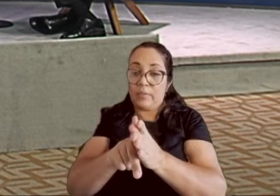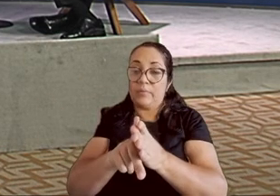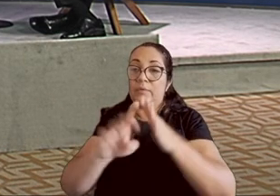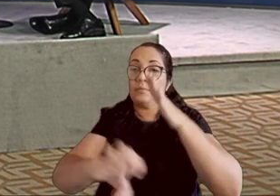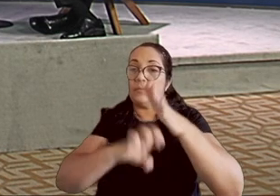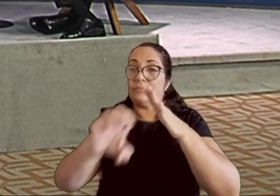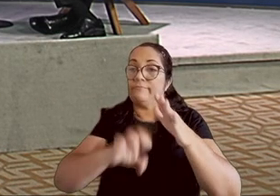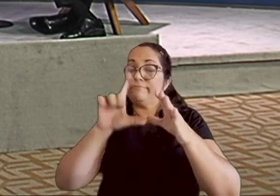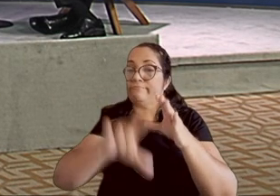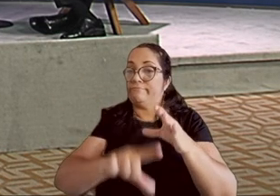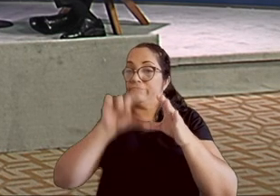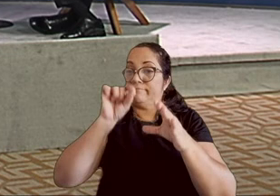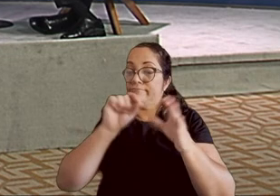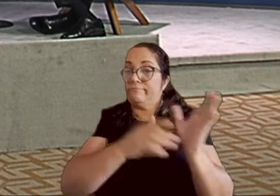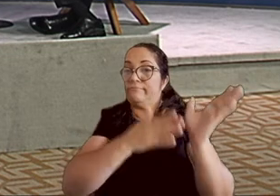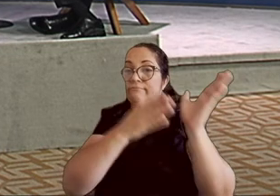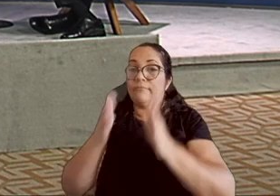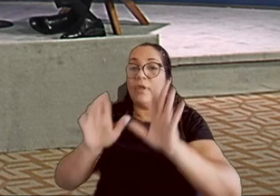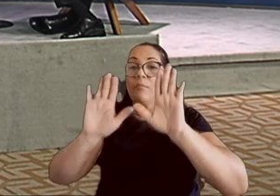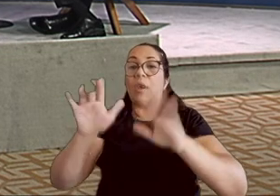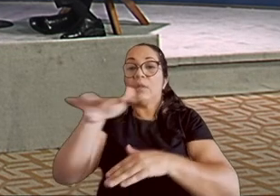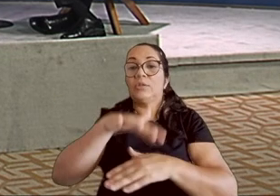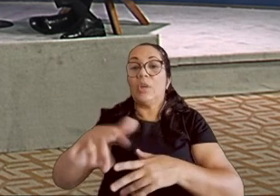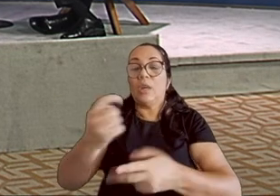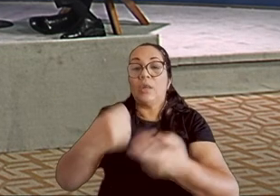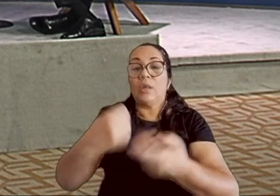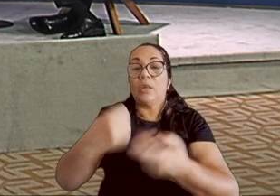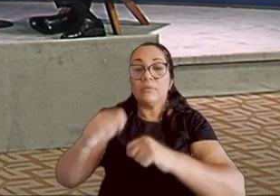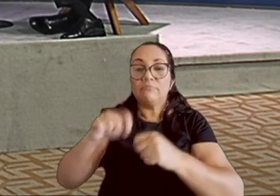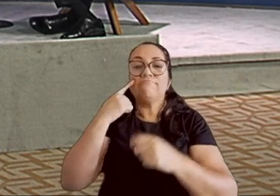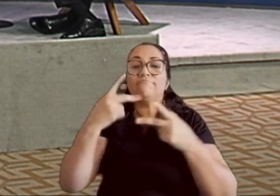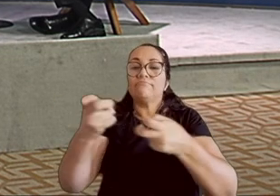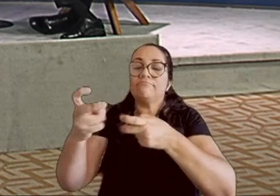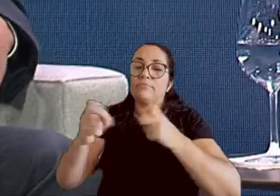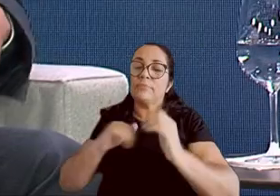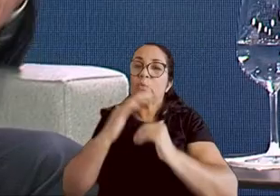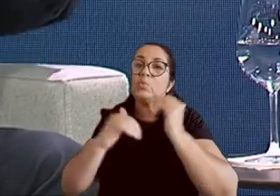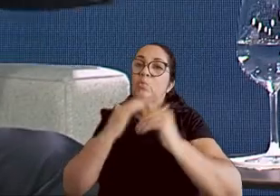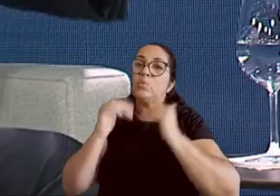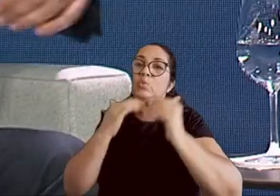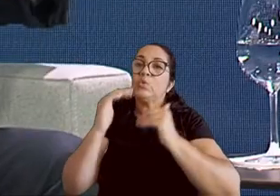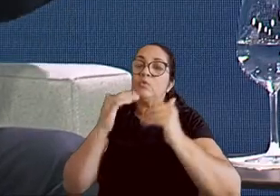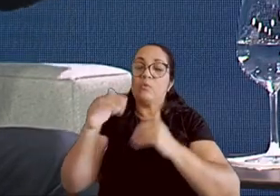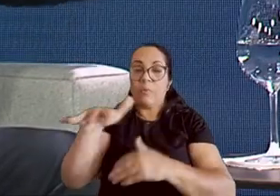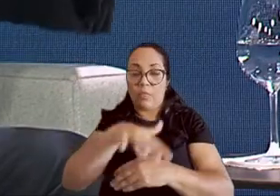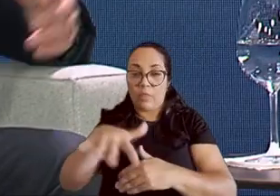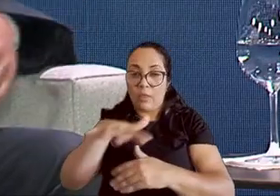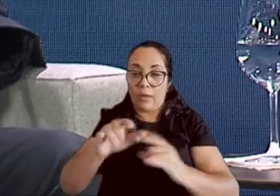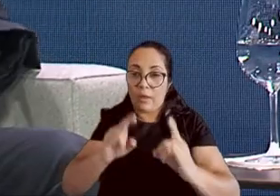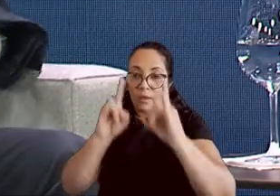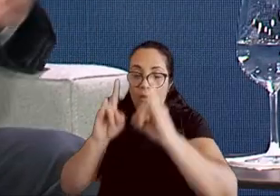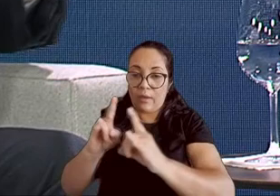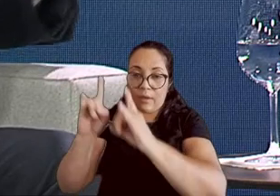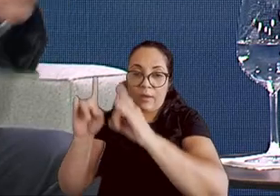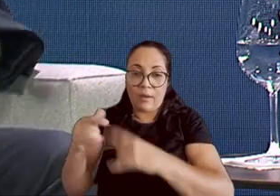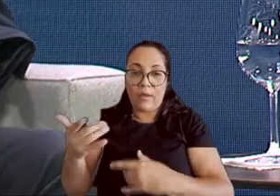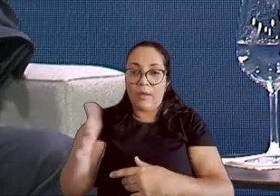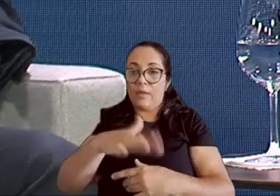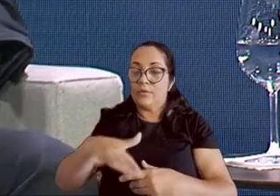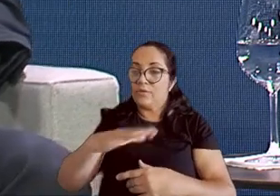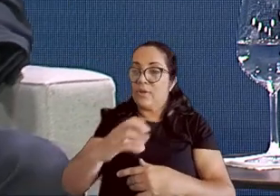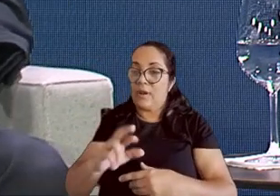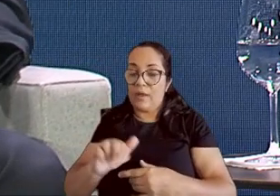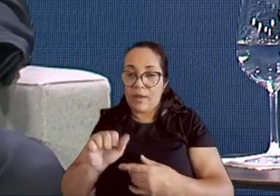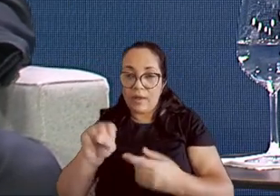só esse mercado de venda incentivado né a gente viu o desenvolvimento de fundos imobiliários de Cris né de cras com